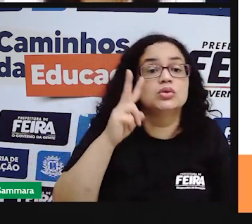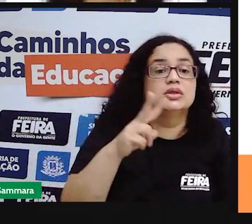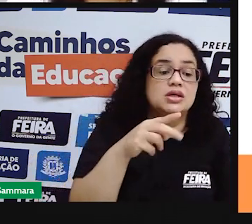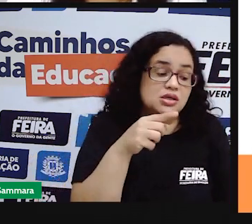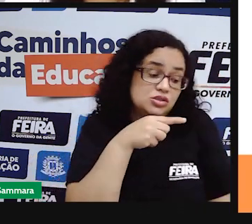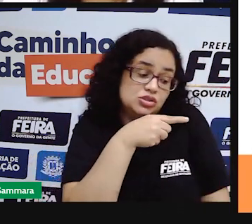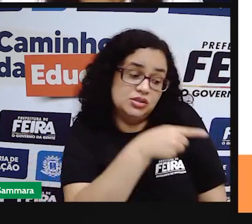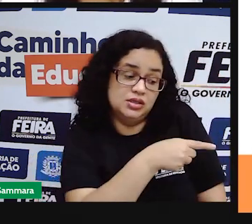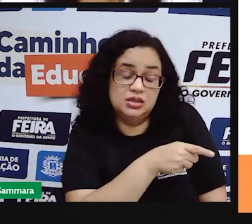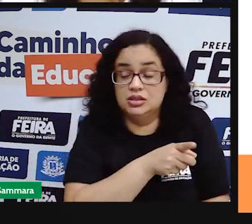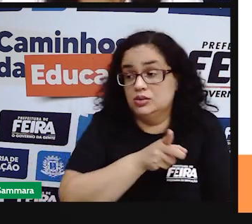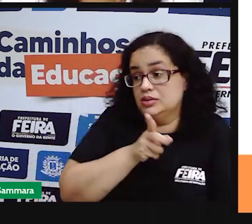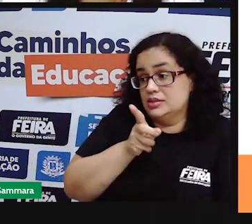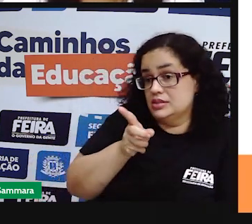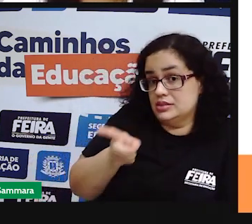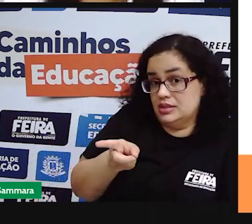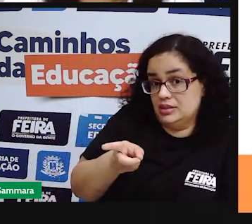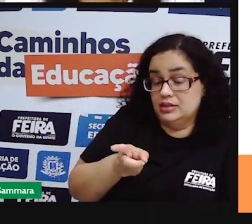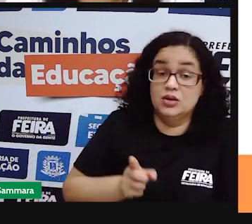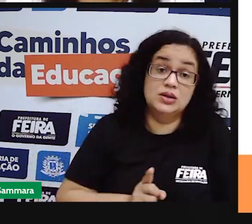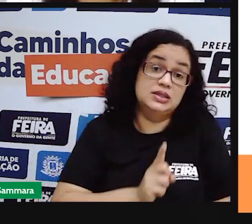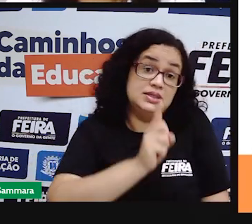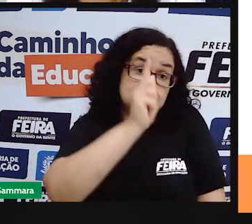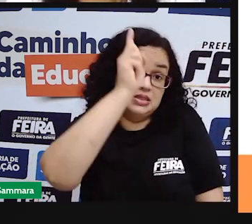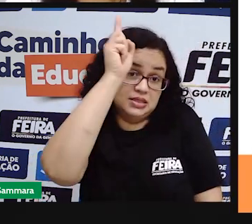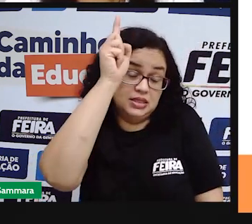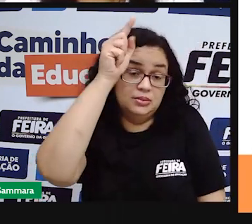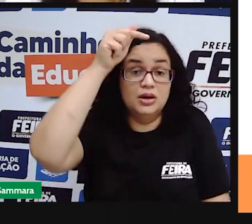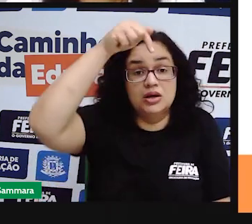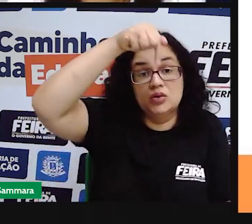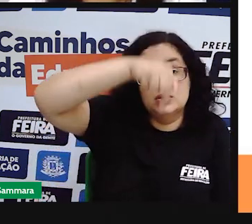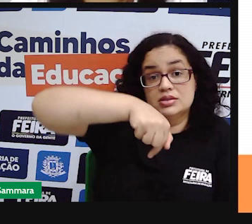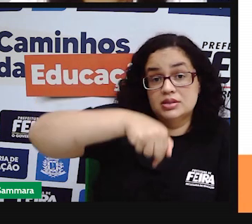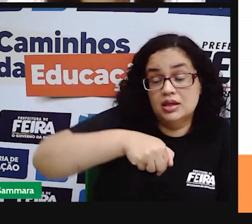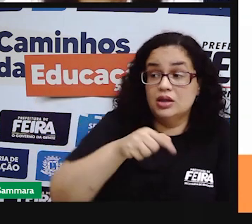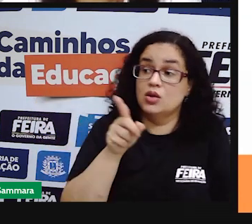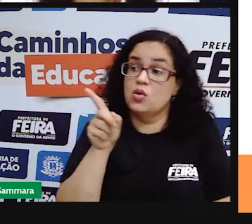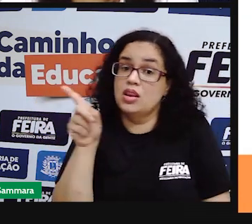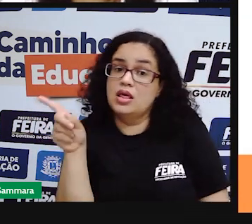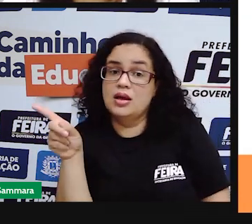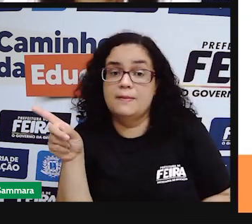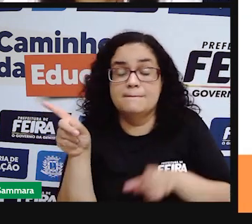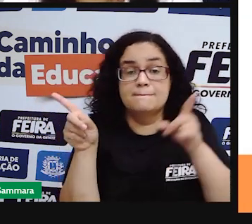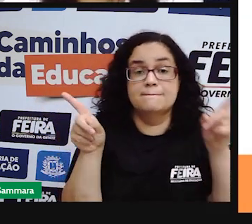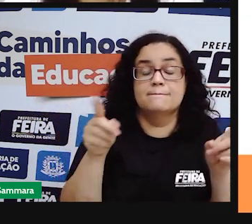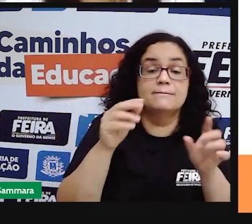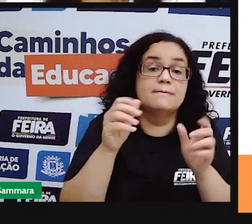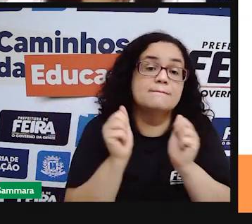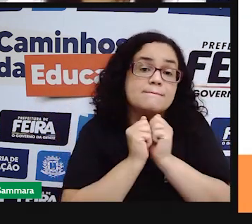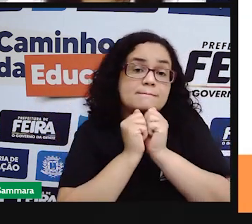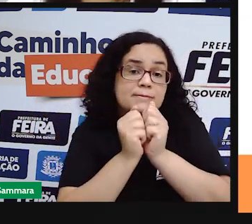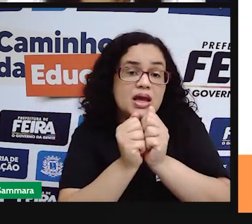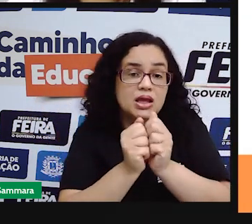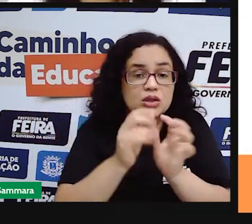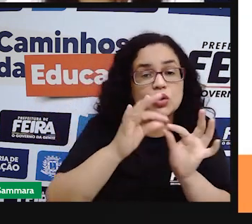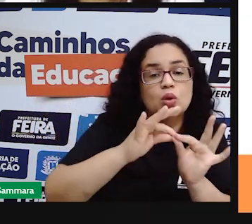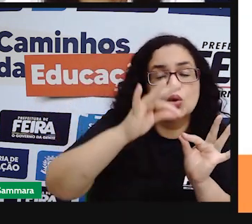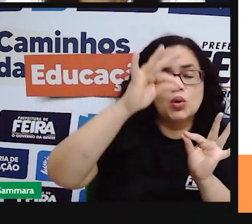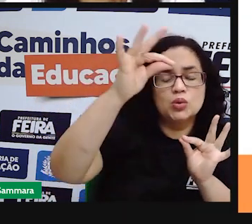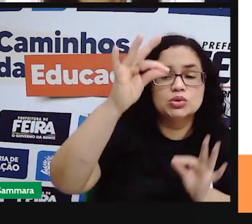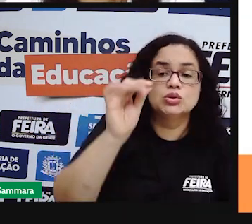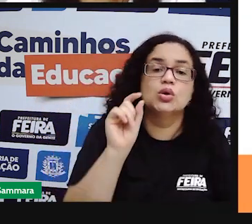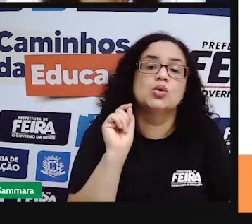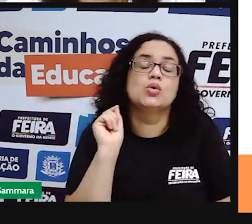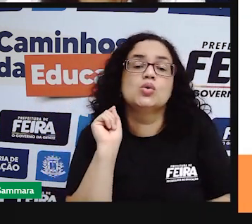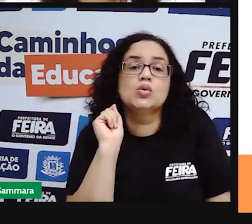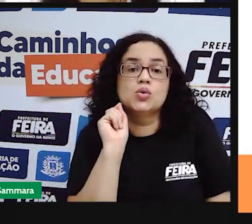à esquerda, o que está acima, abaixo, ao lado, perto, longe. Tudo isso são conceitos que